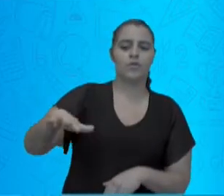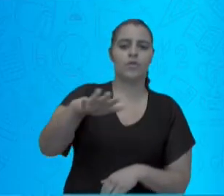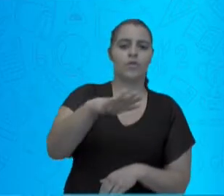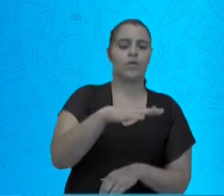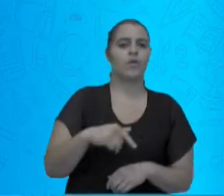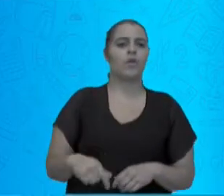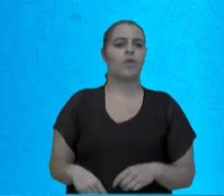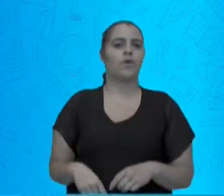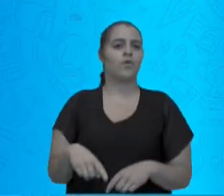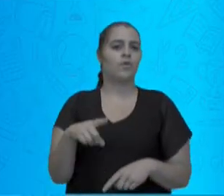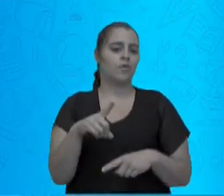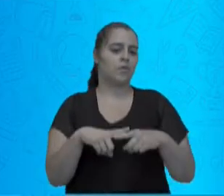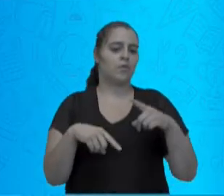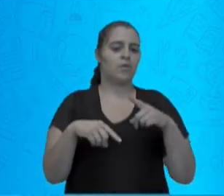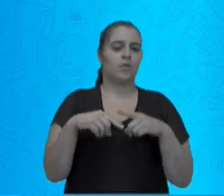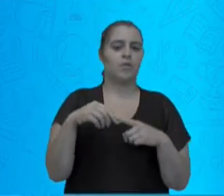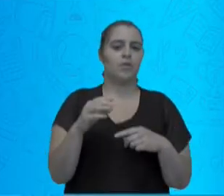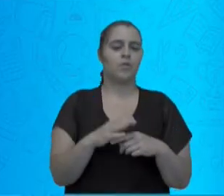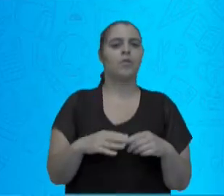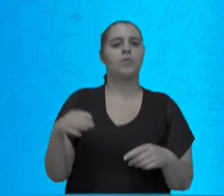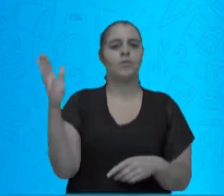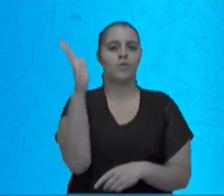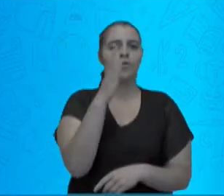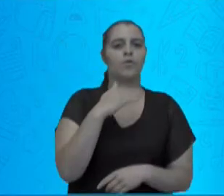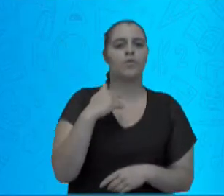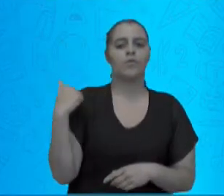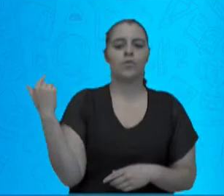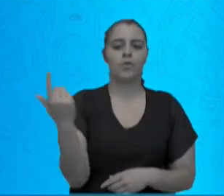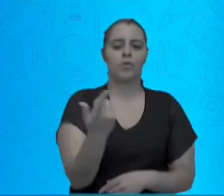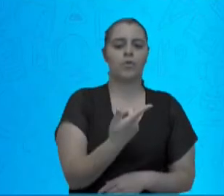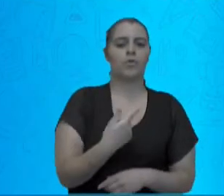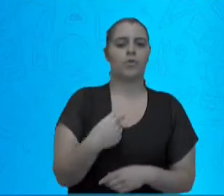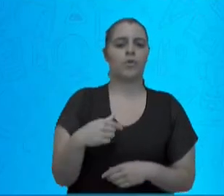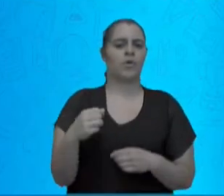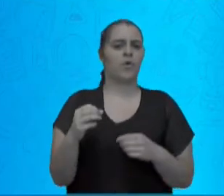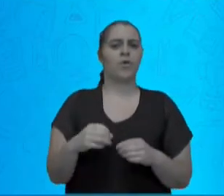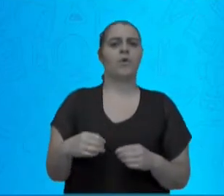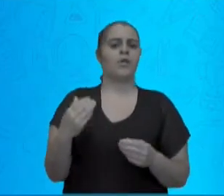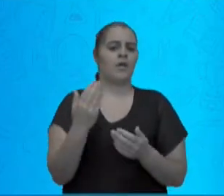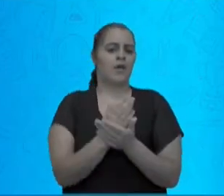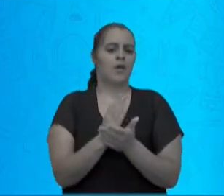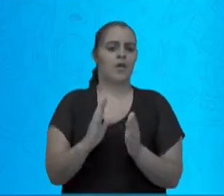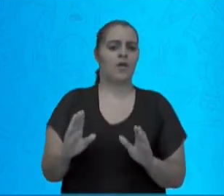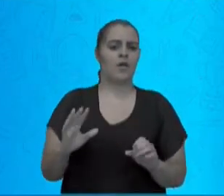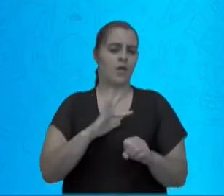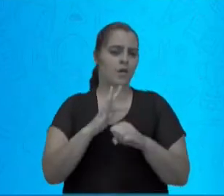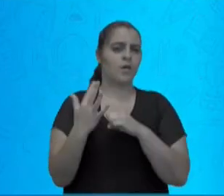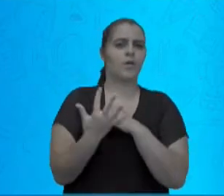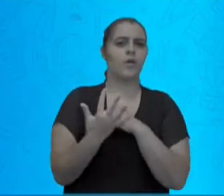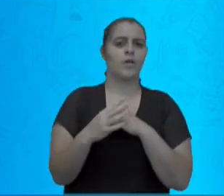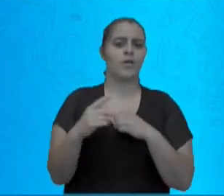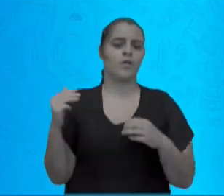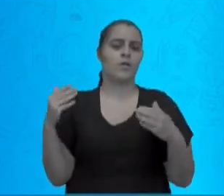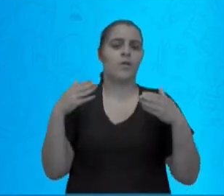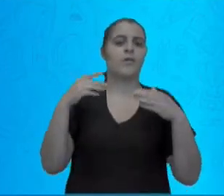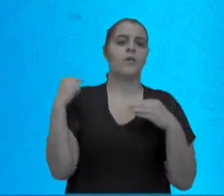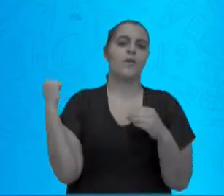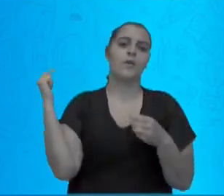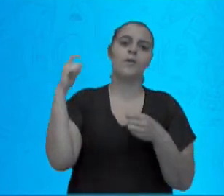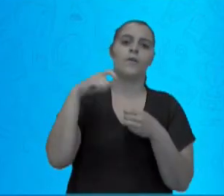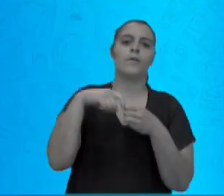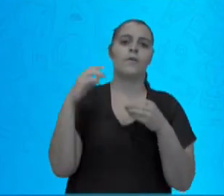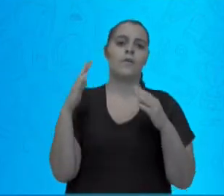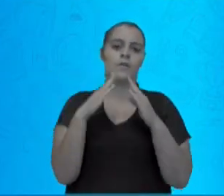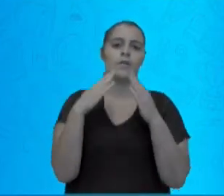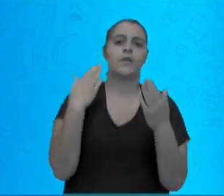dos bens públicos. Por exemplo, quando terminar essa pandemia, eu voltar para a escola, por que eu vou riscar